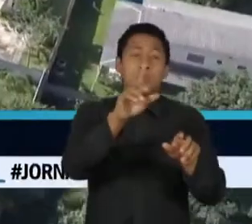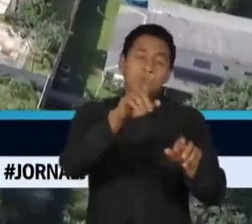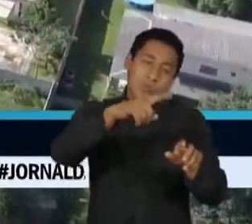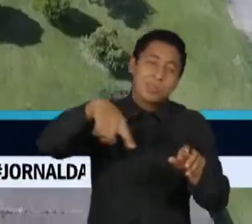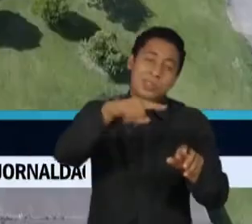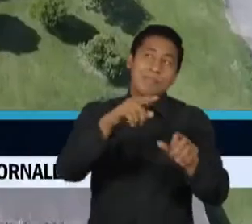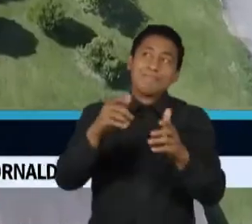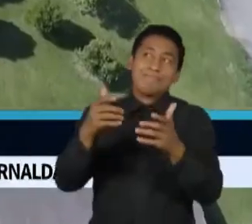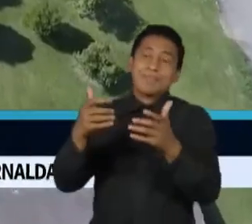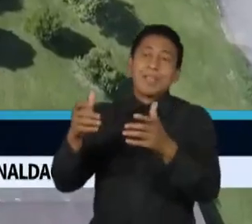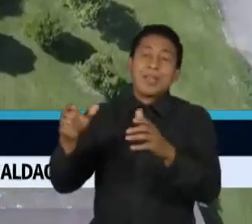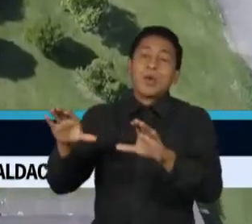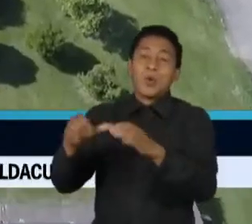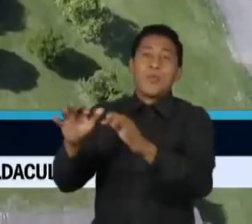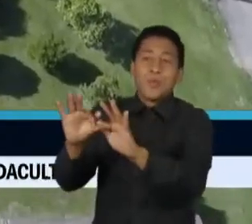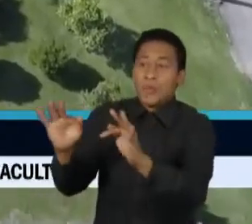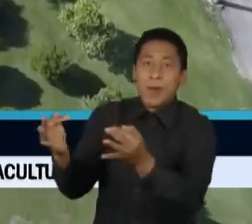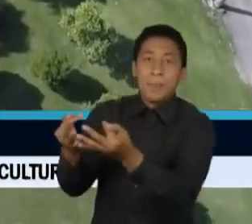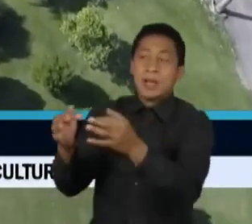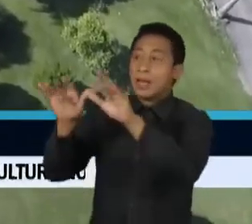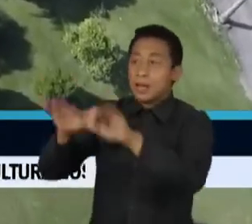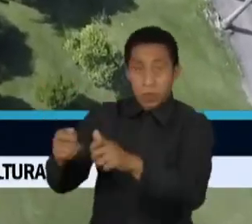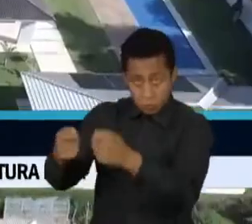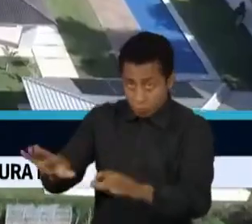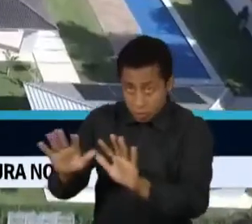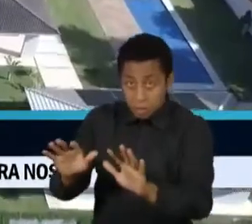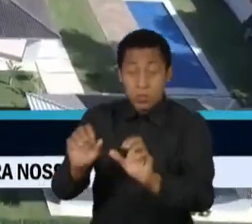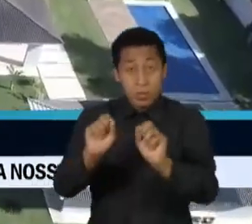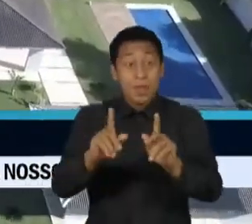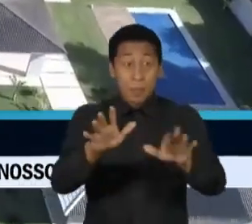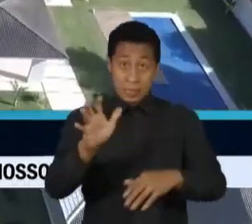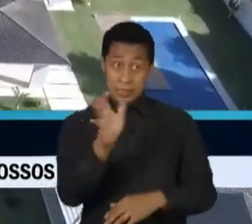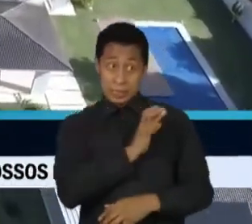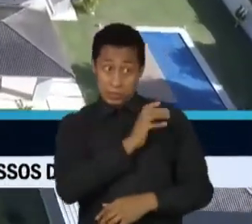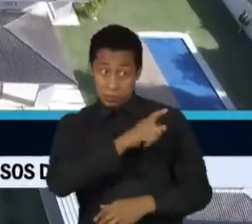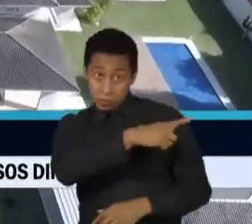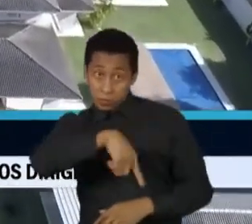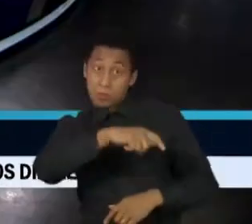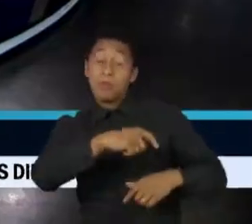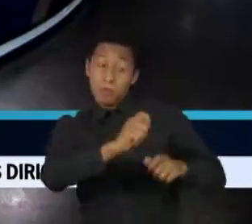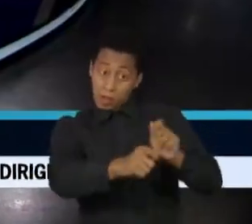arrecada dos mais ricos e de quem está realmente deixando de pagar indevidamente.